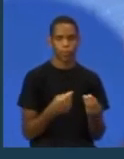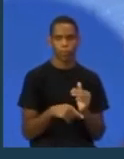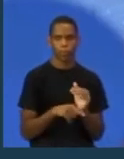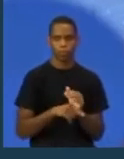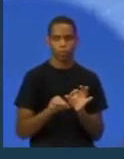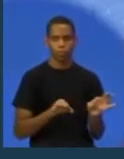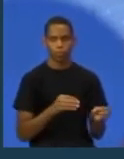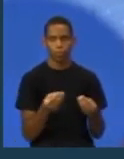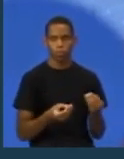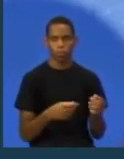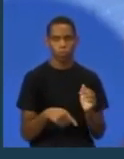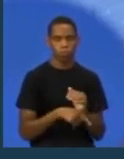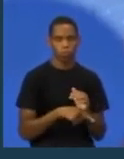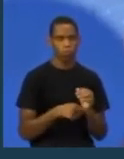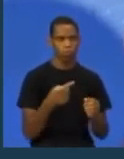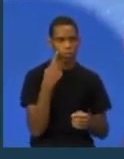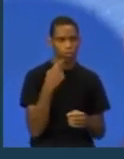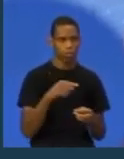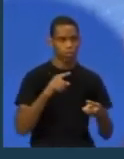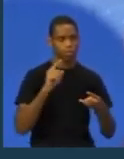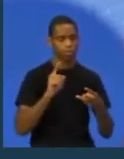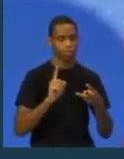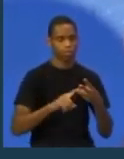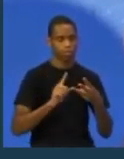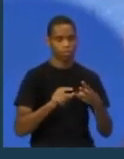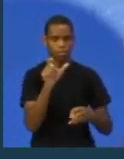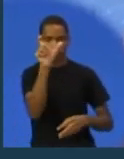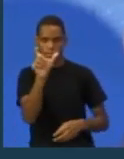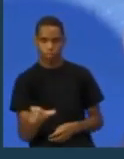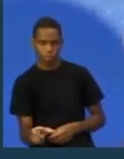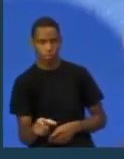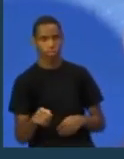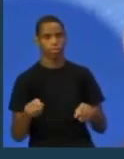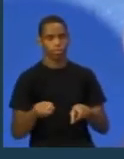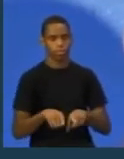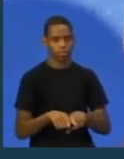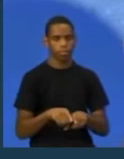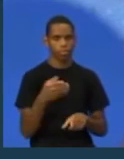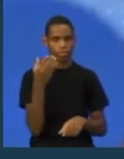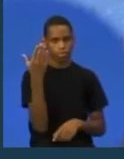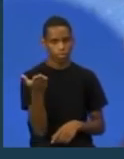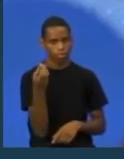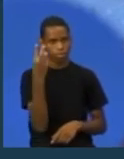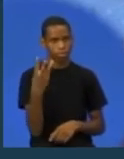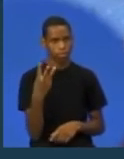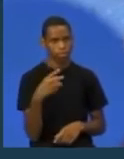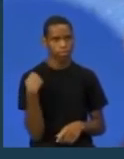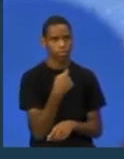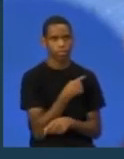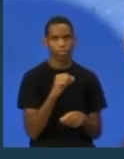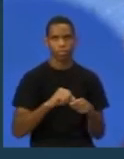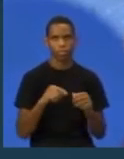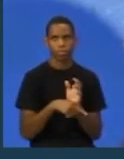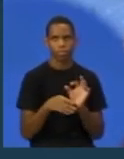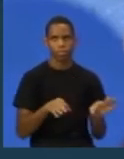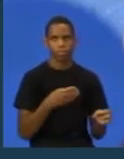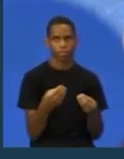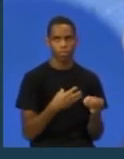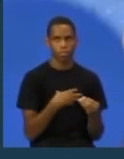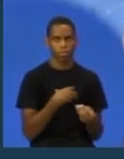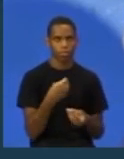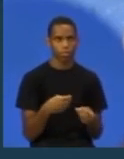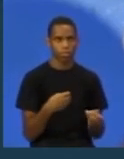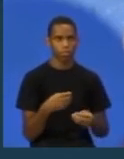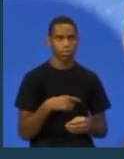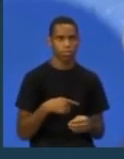esse procedimento lá na nossa terceira coluna. Também na terceira coluna, nós realizamos o nosso terceiro procedimento,